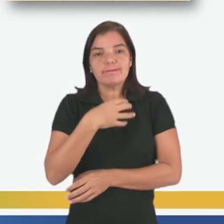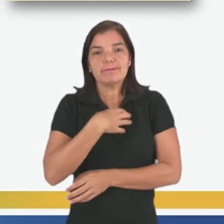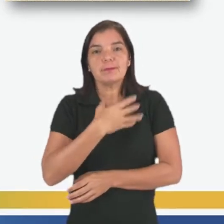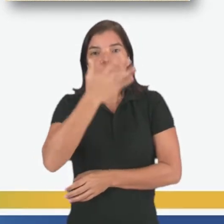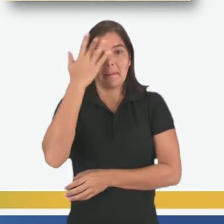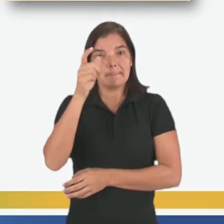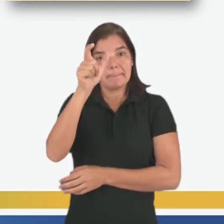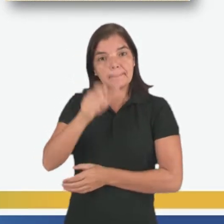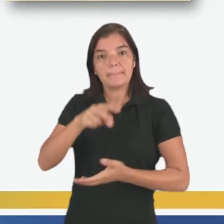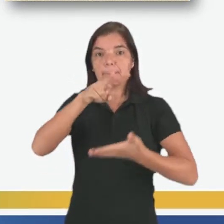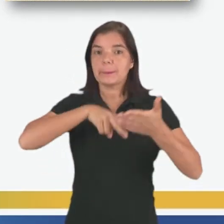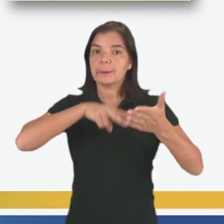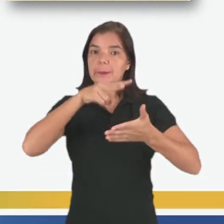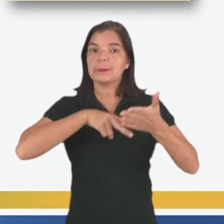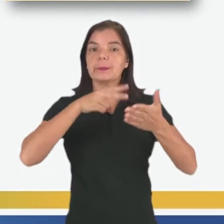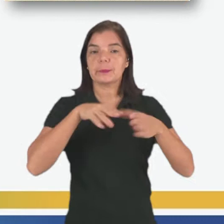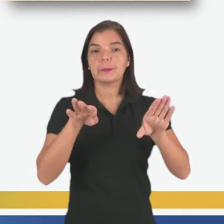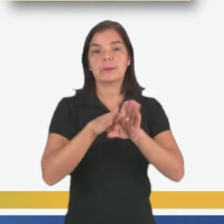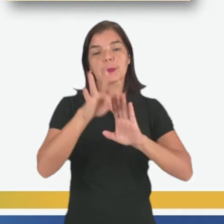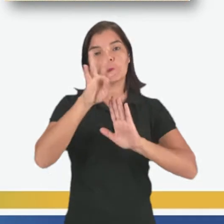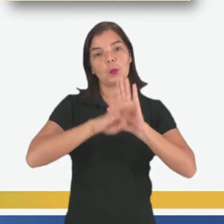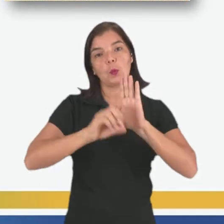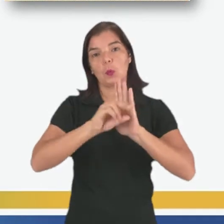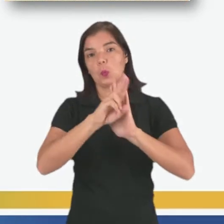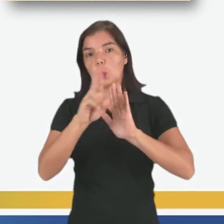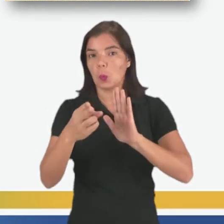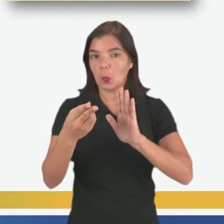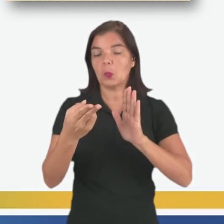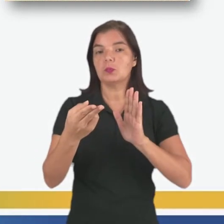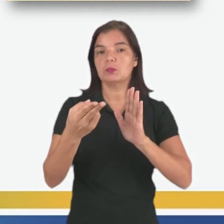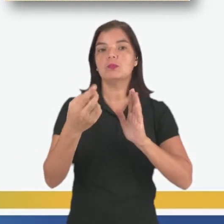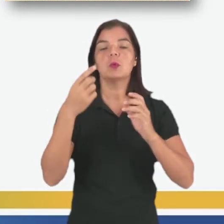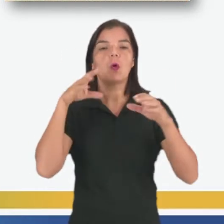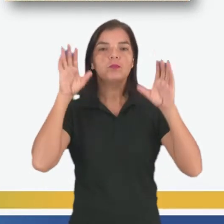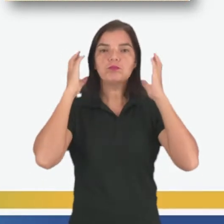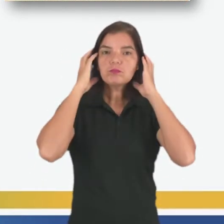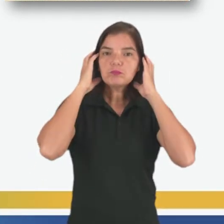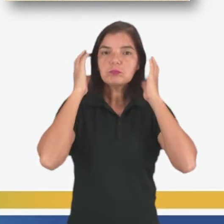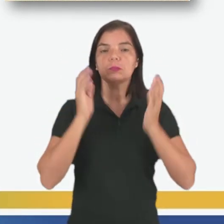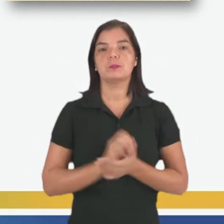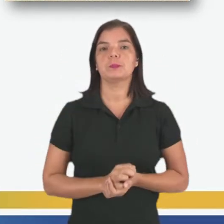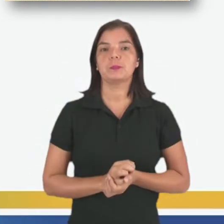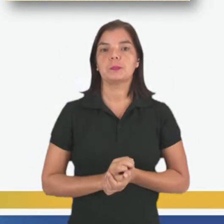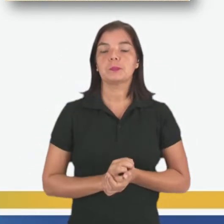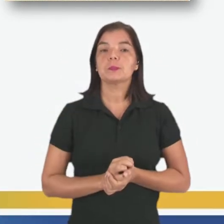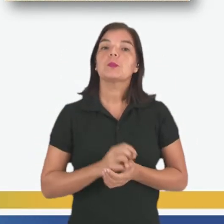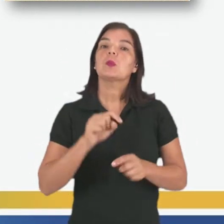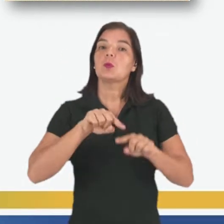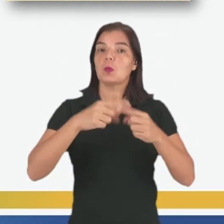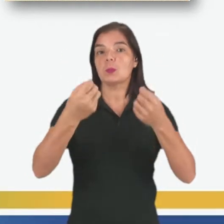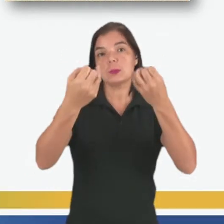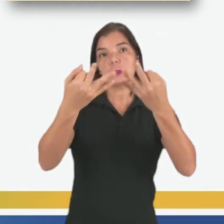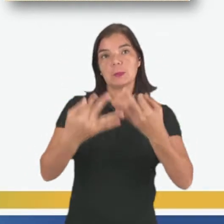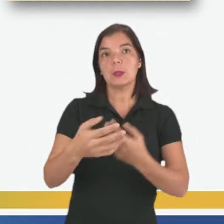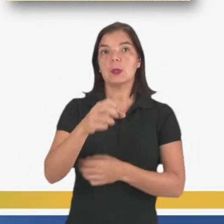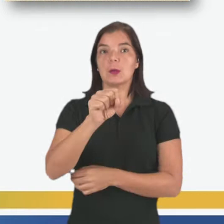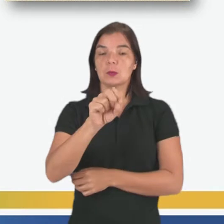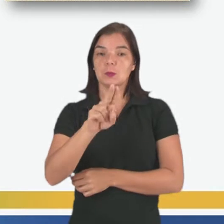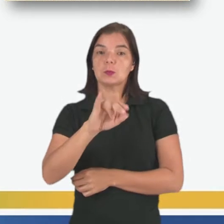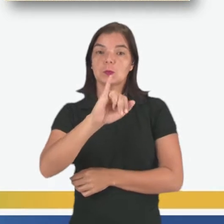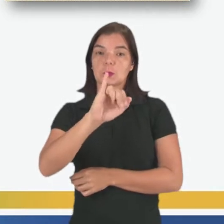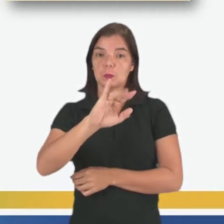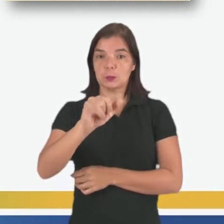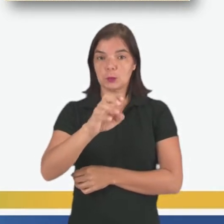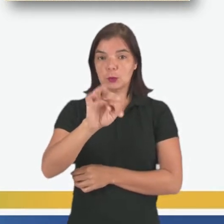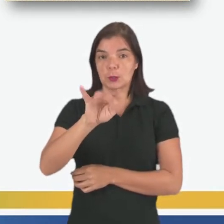na pessoa ali que está fazendo a leitura do texto ou audição. O subjetivismo, como diz aí, é um